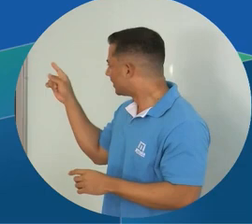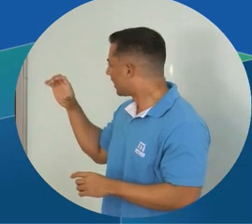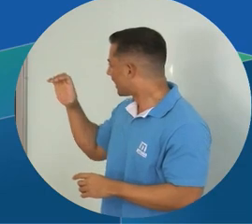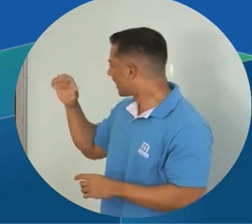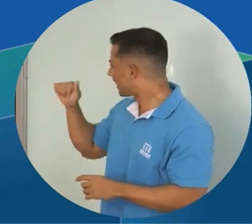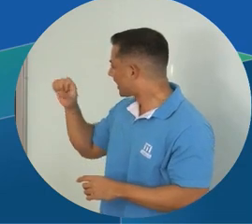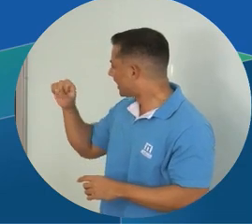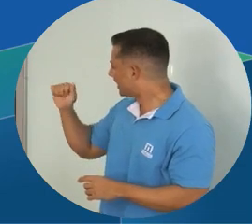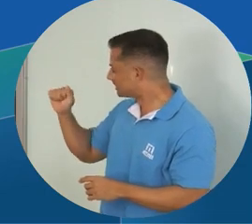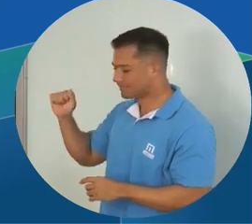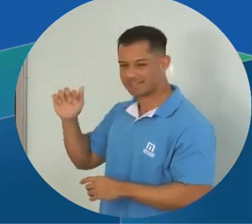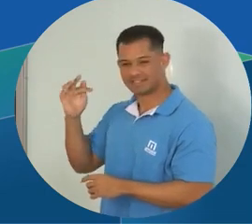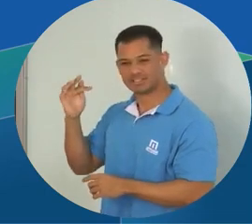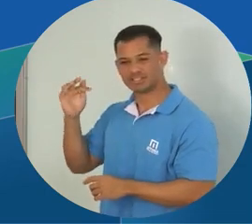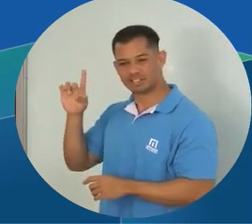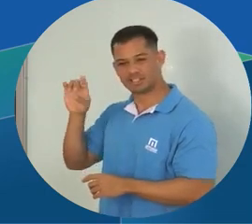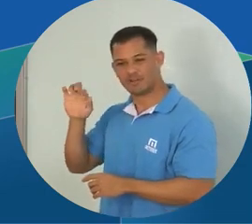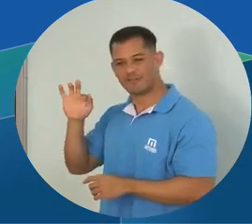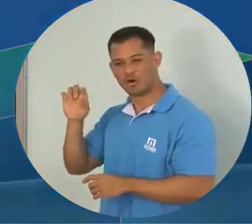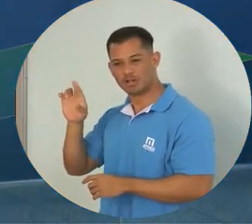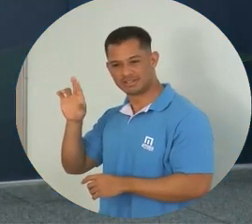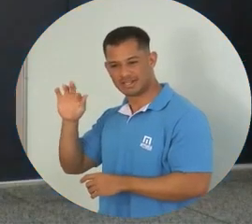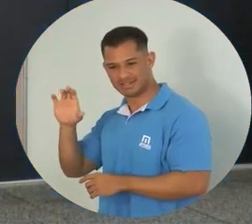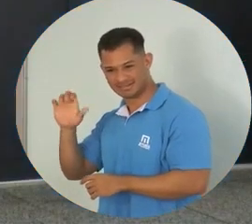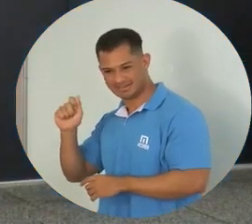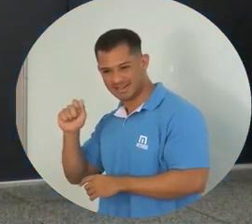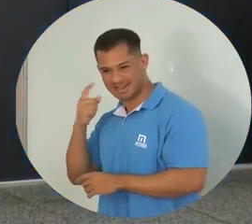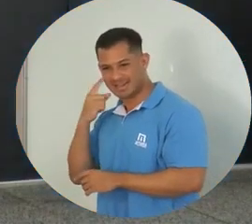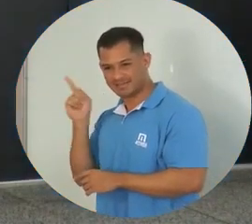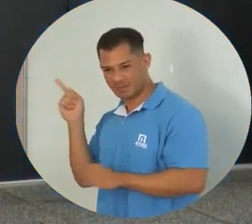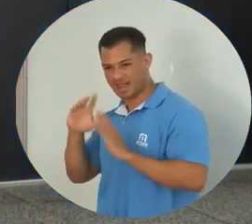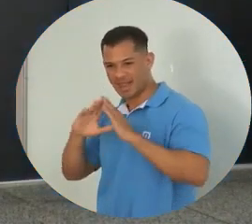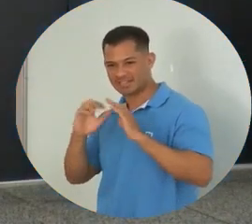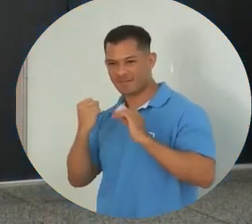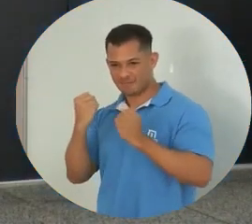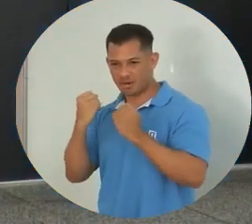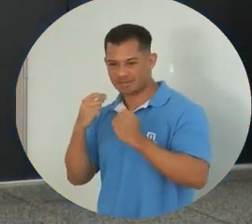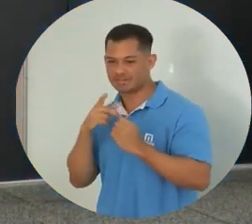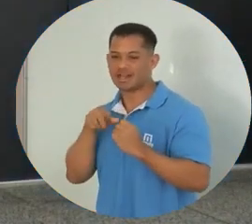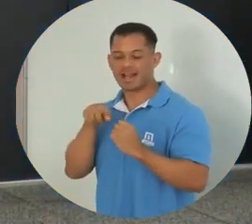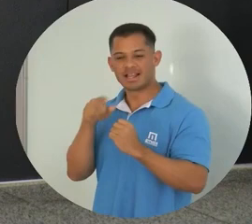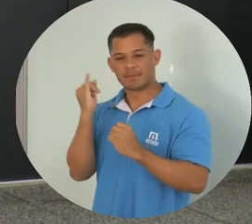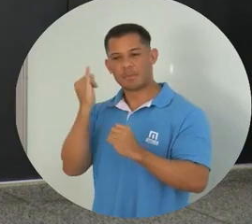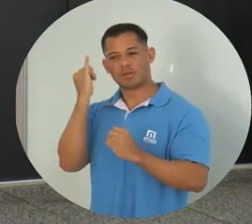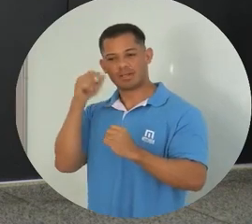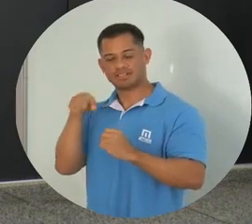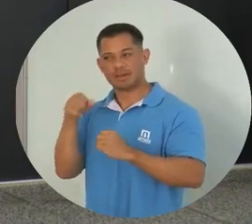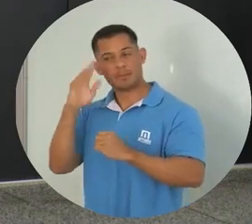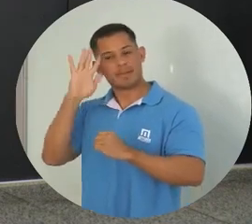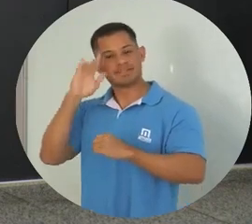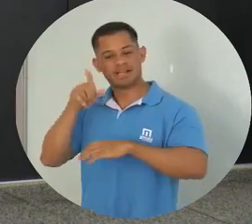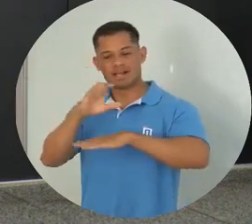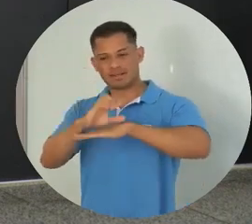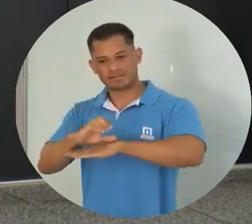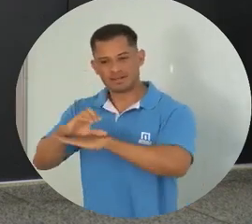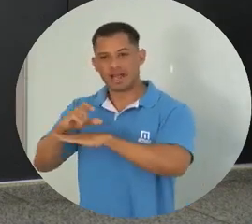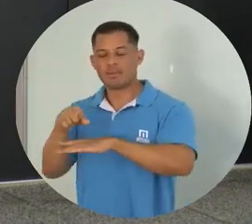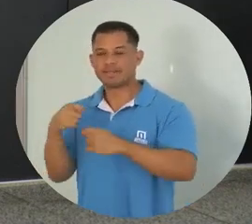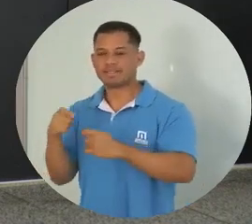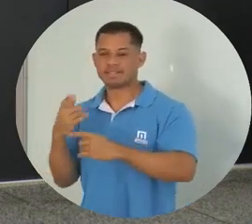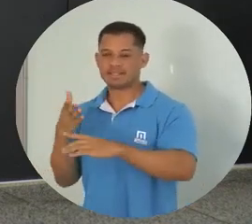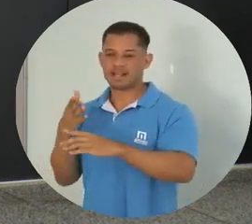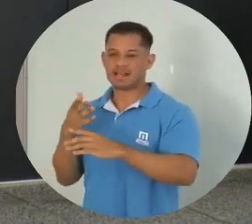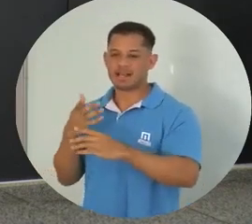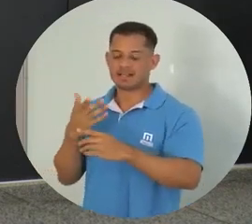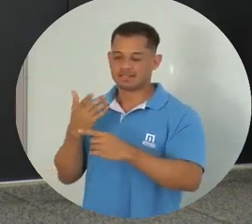vazios internos, ele já passa a ser um critério, né, que pode determinar se a estrutura precisa de uma intervenção ou